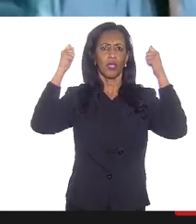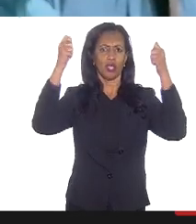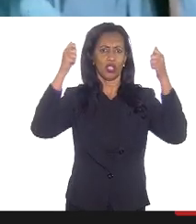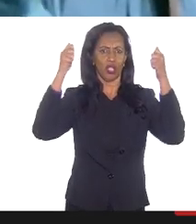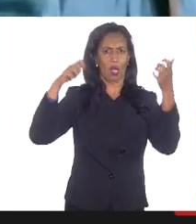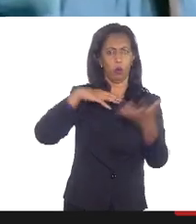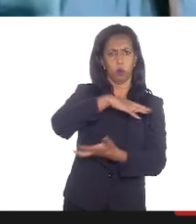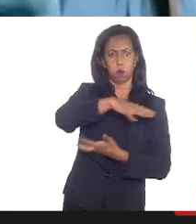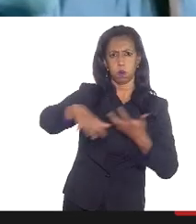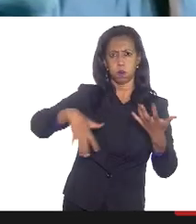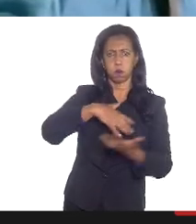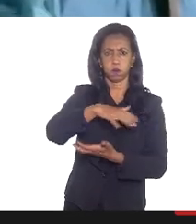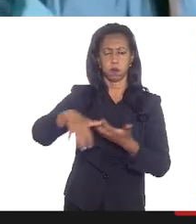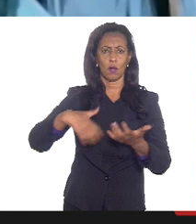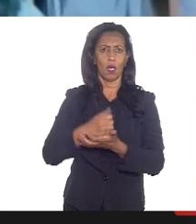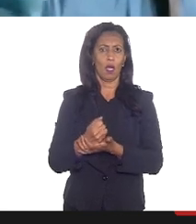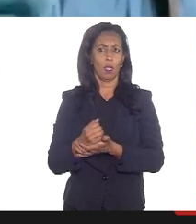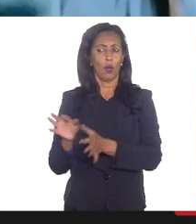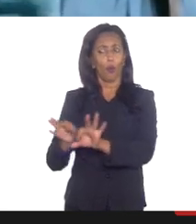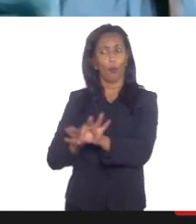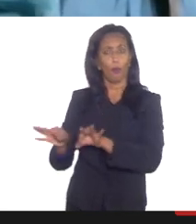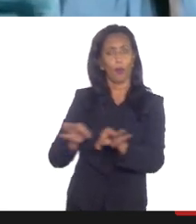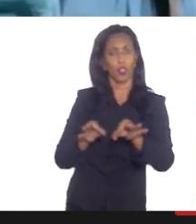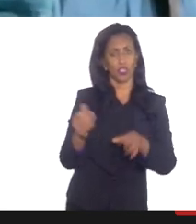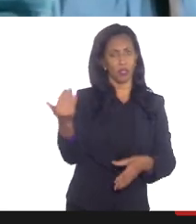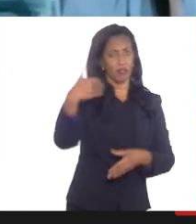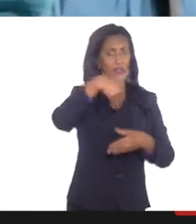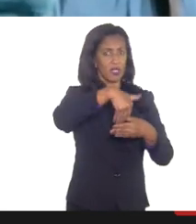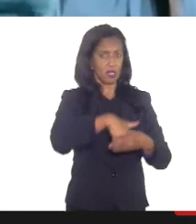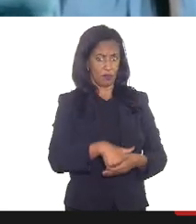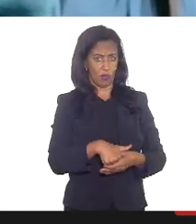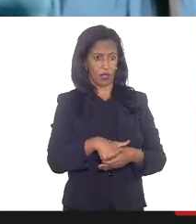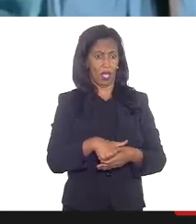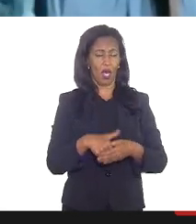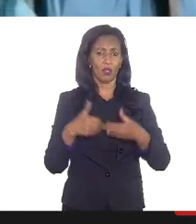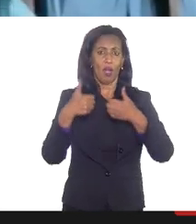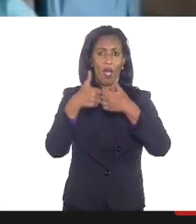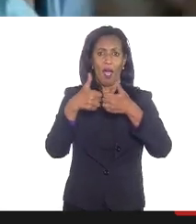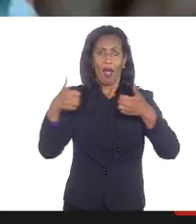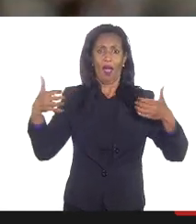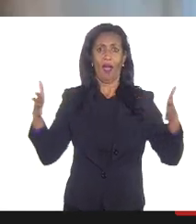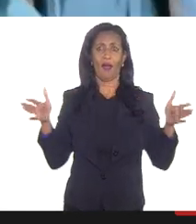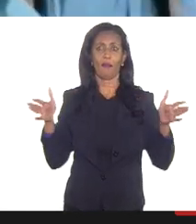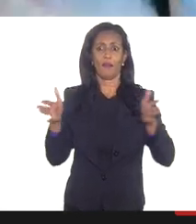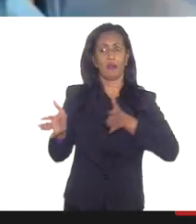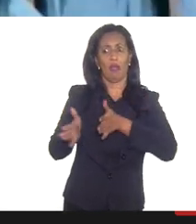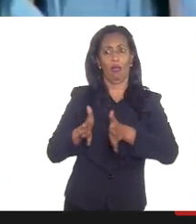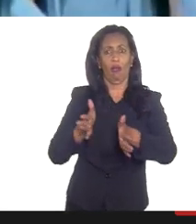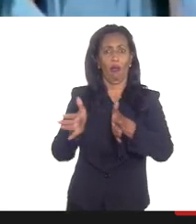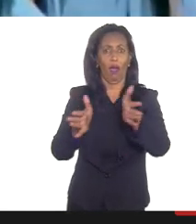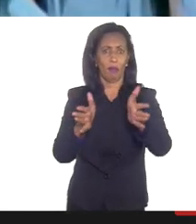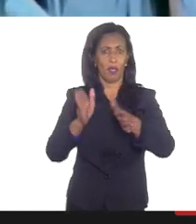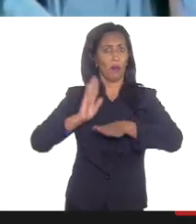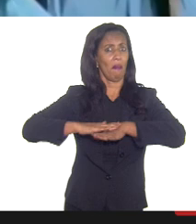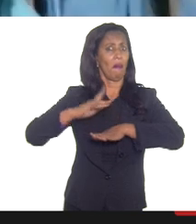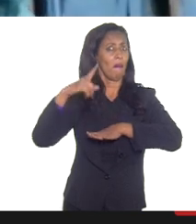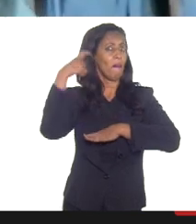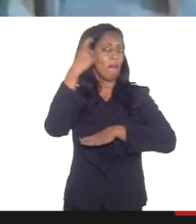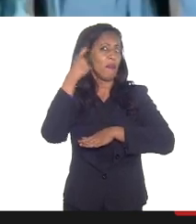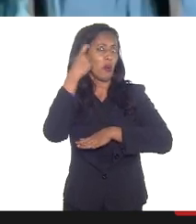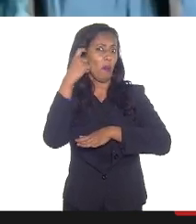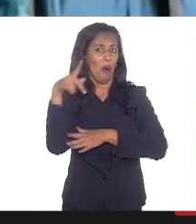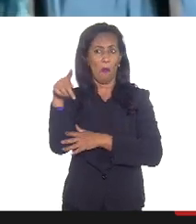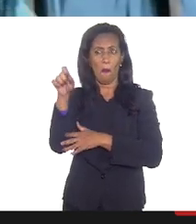votado abre a porteira para dizimar os nossos ancestrais. Eu acho que mais do que preocupado com um